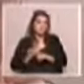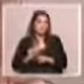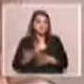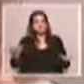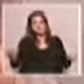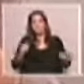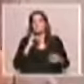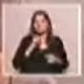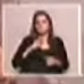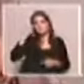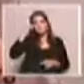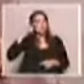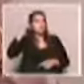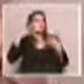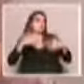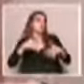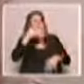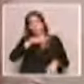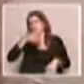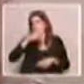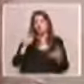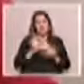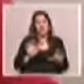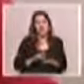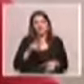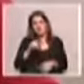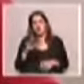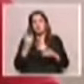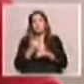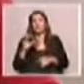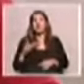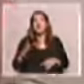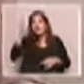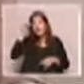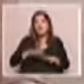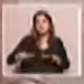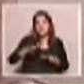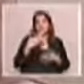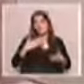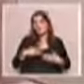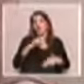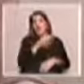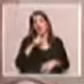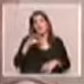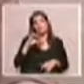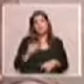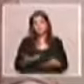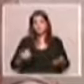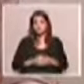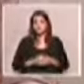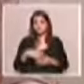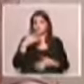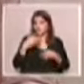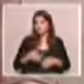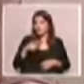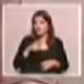podemos dramatizar demasiado também a questão da gordura, porque realmente os laticínios são uma sim, fonte de cálcio. Sim, continuo a dizer, que, e acredito que a Maria não desminta, porque é